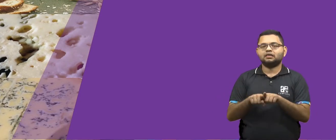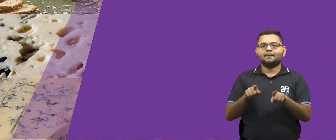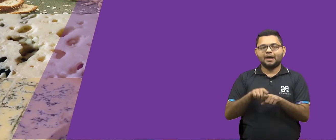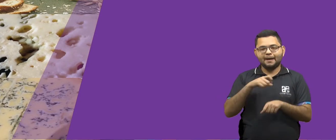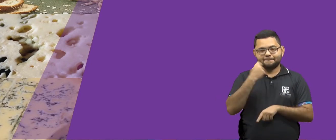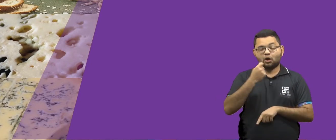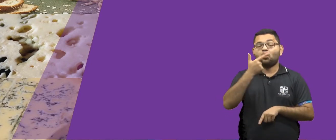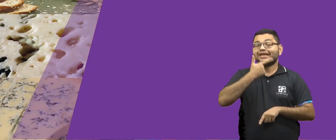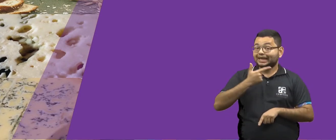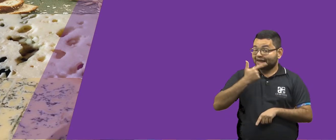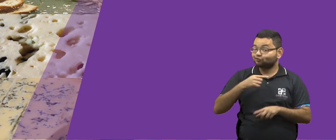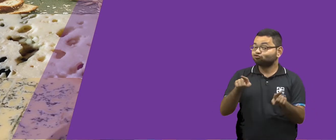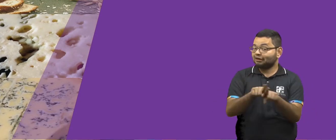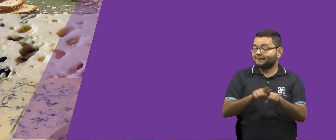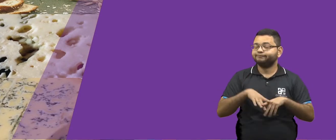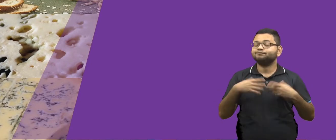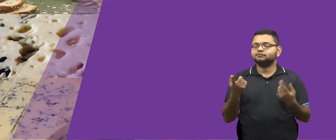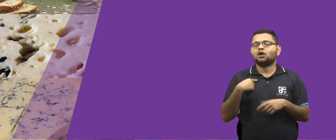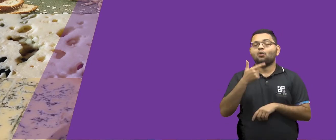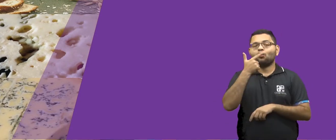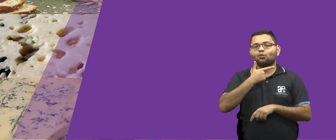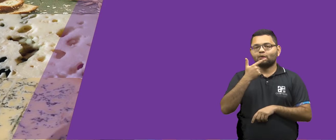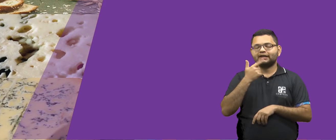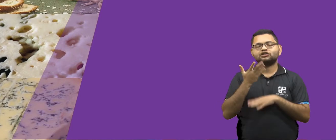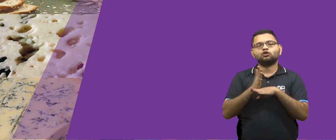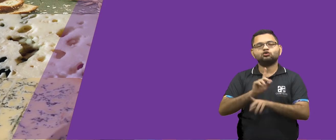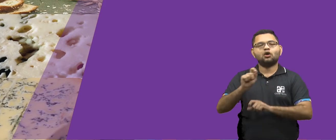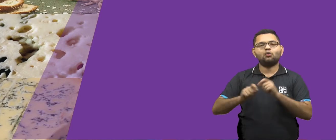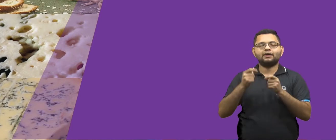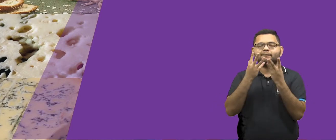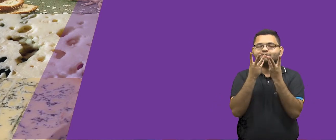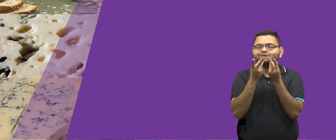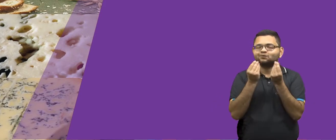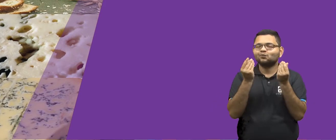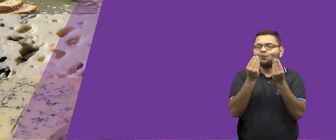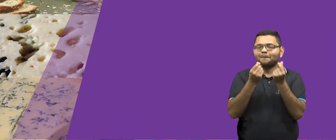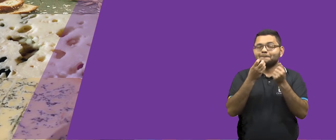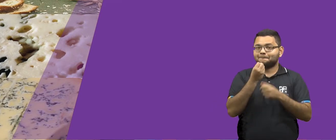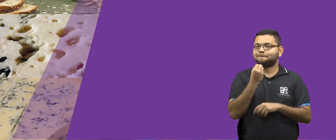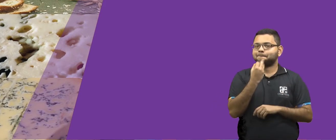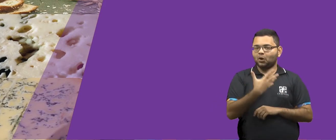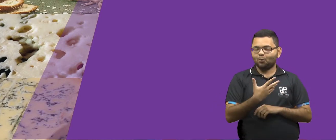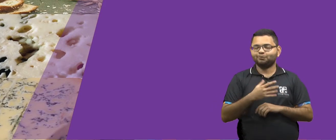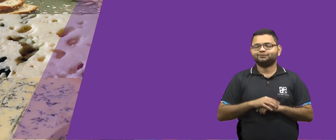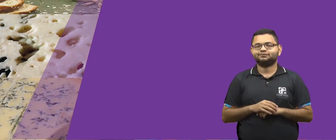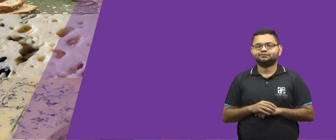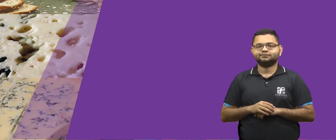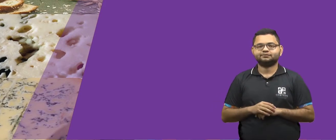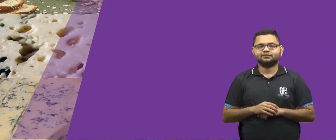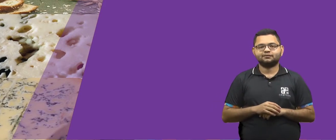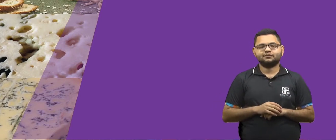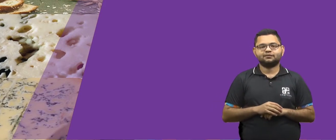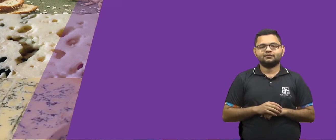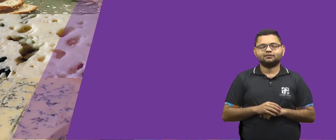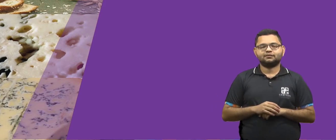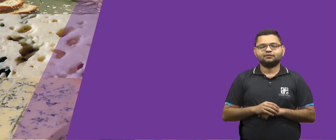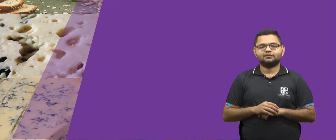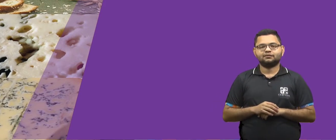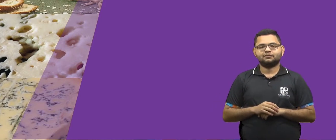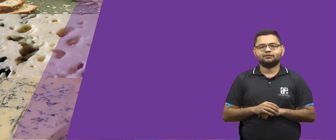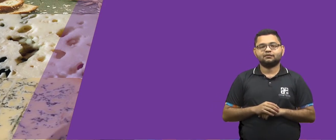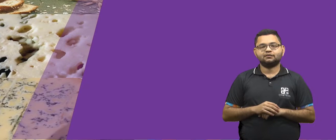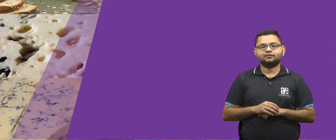de queijo. Nos queijos, os fungos podem auxiliar na textura e em sabor, por exemplo, dos queijos Roquefort